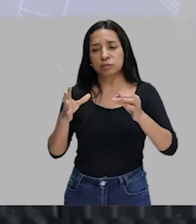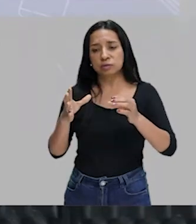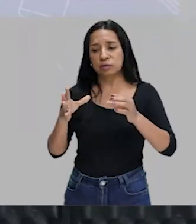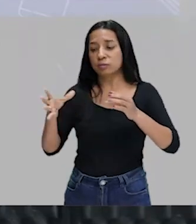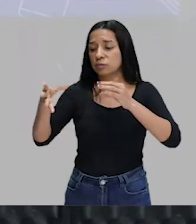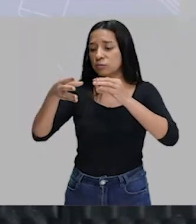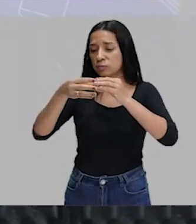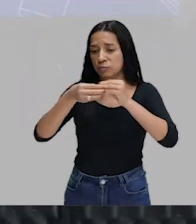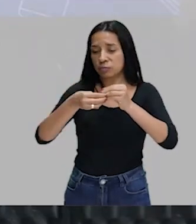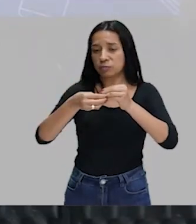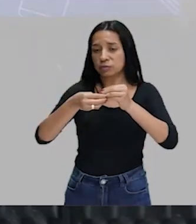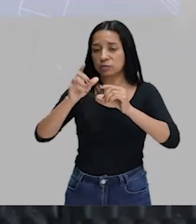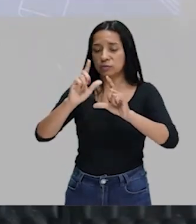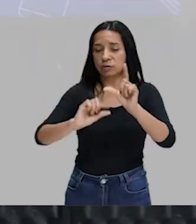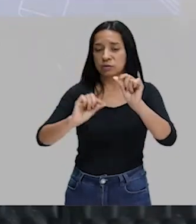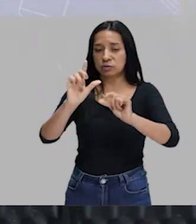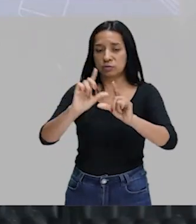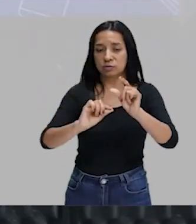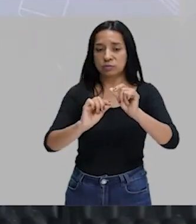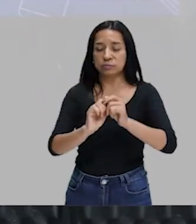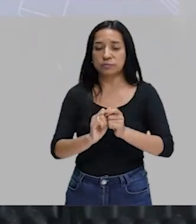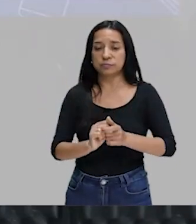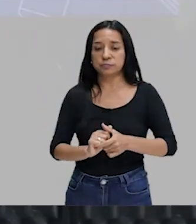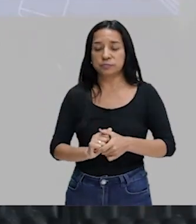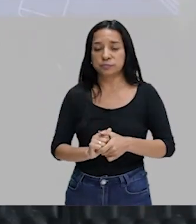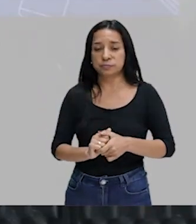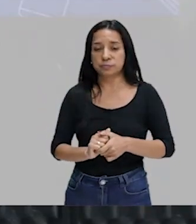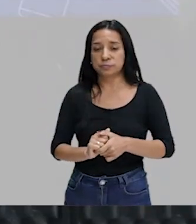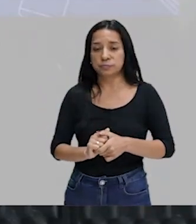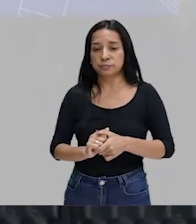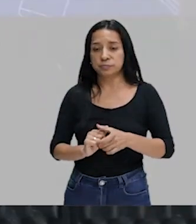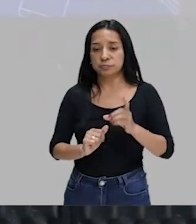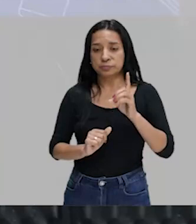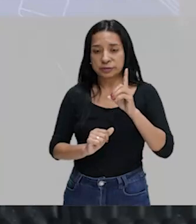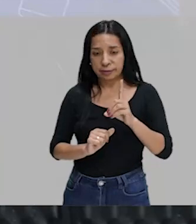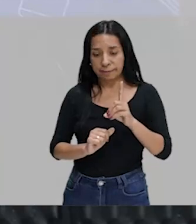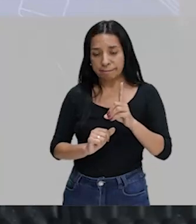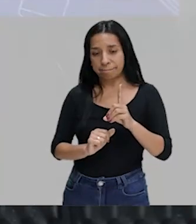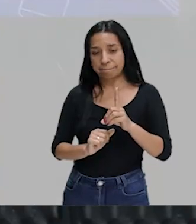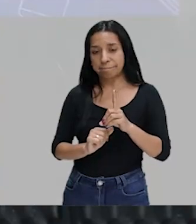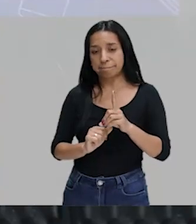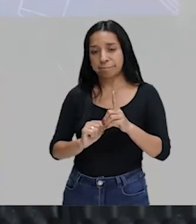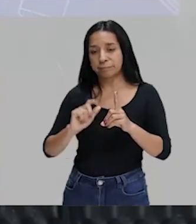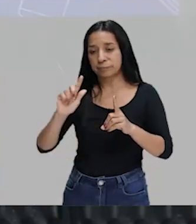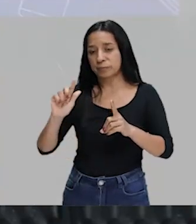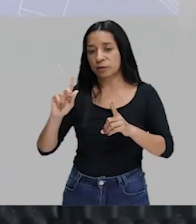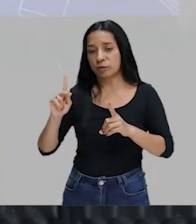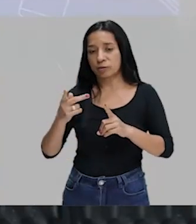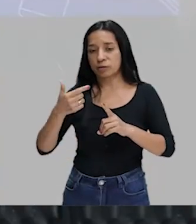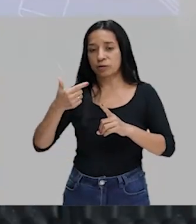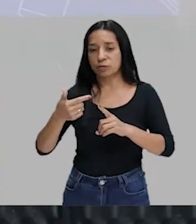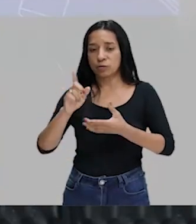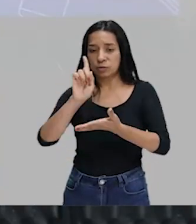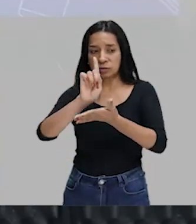certo? Hidrogênio, gravidade e poeira estrelar, certo? A poeira estrelar ela participa,